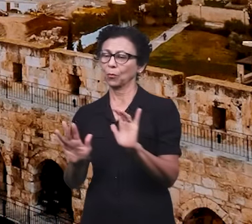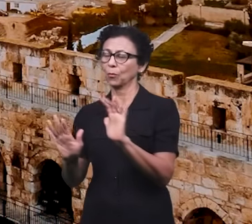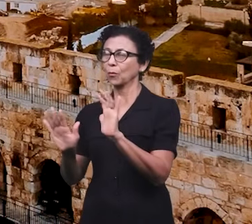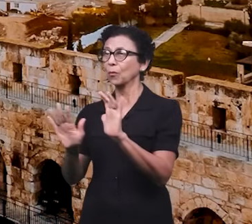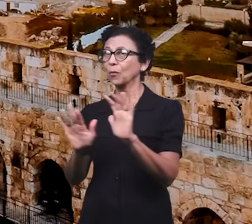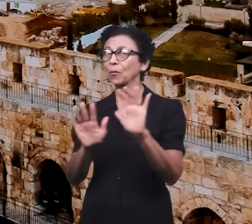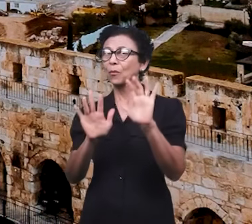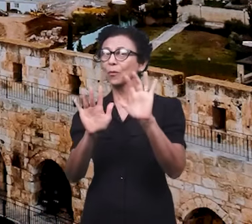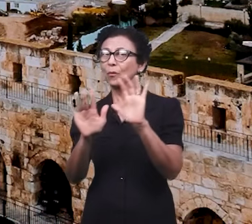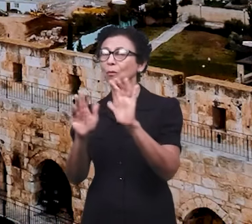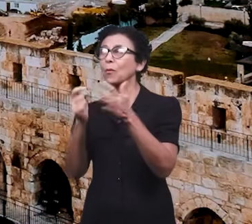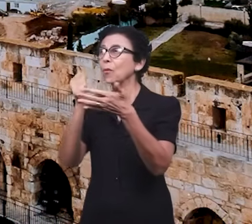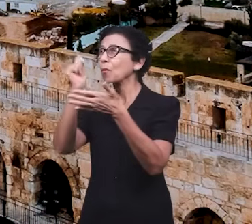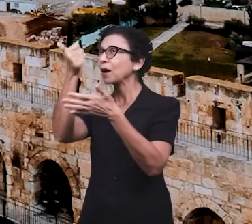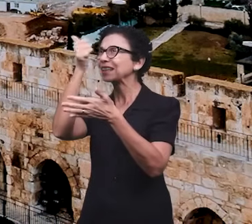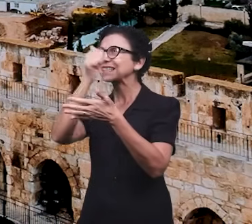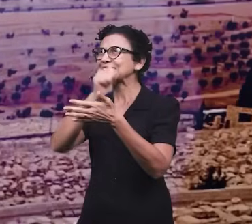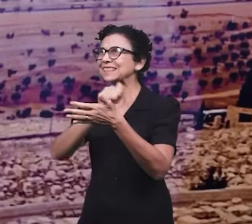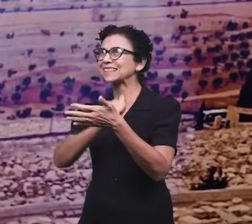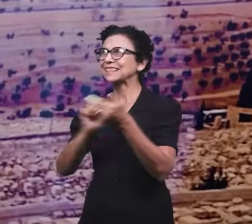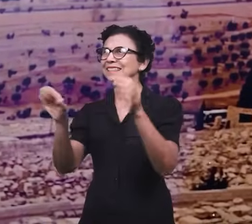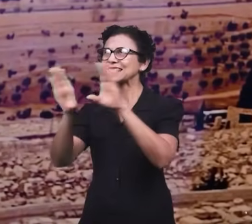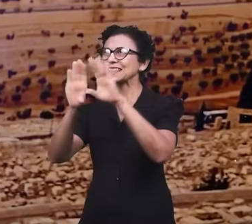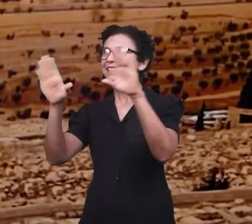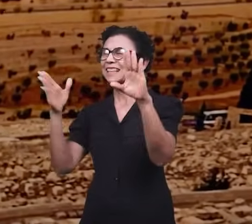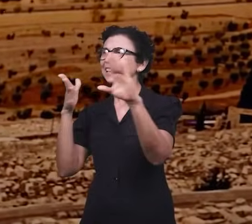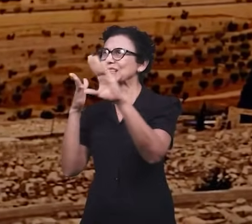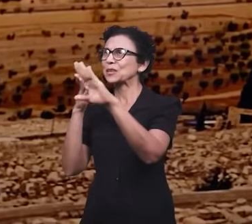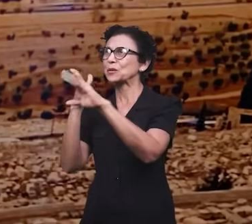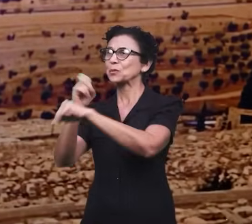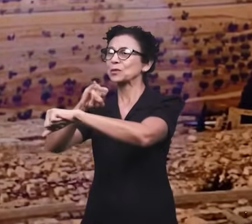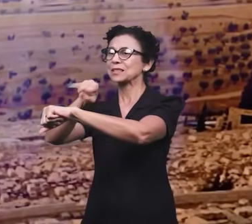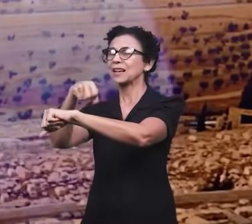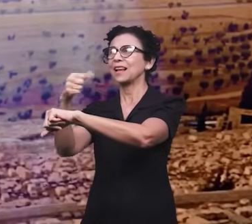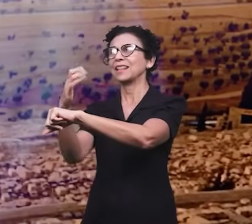estamos da nova Jerusalém,